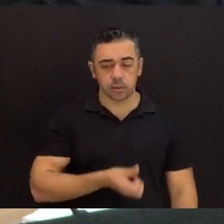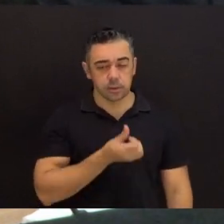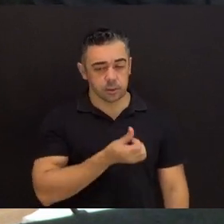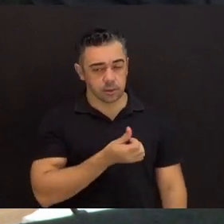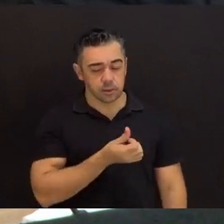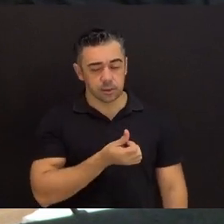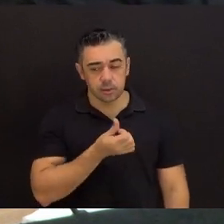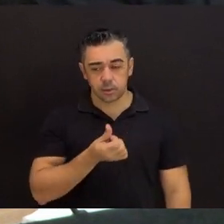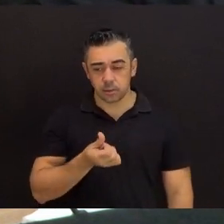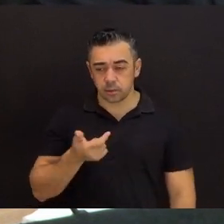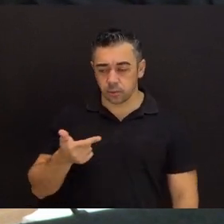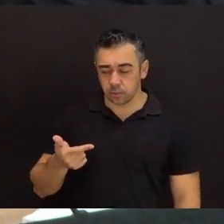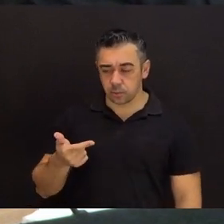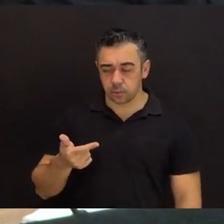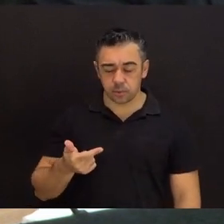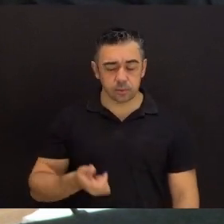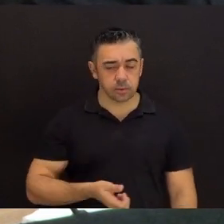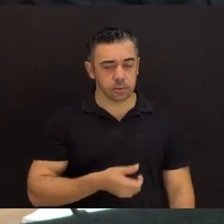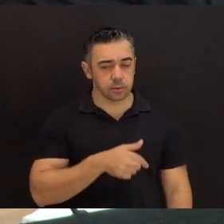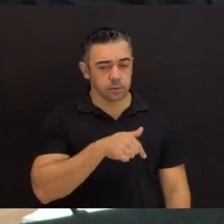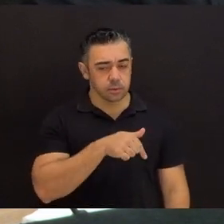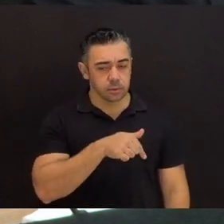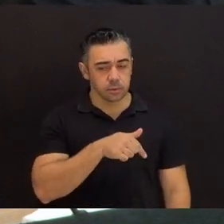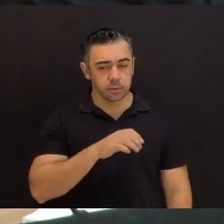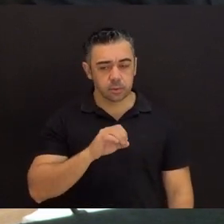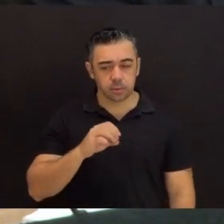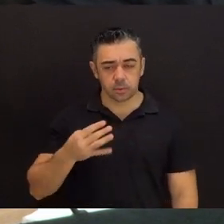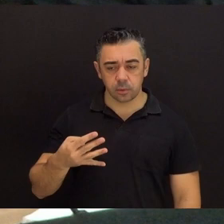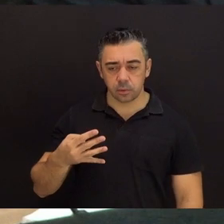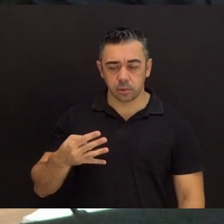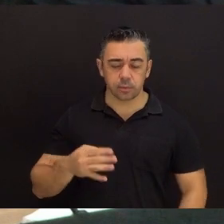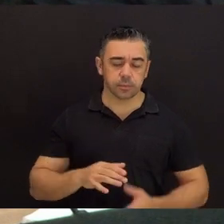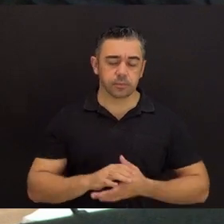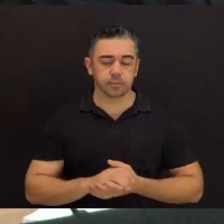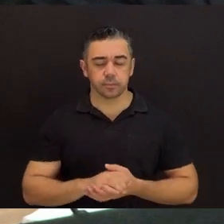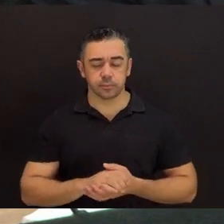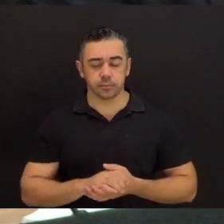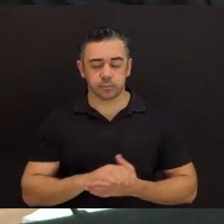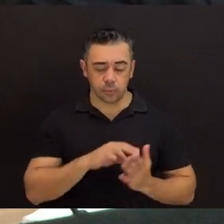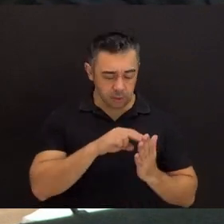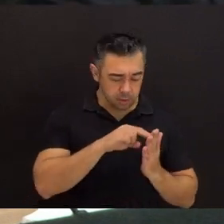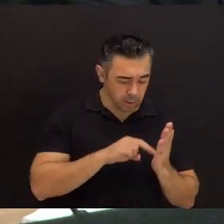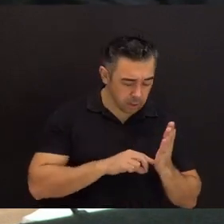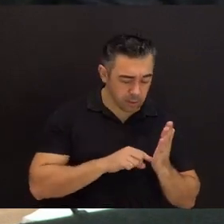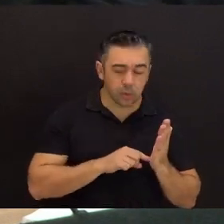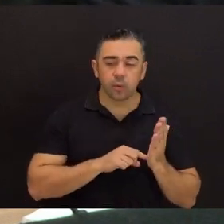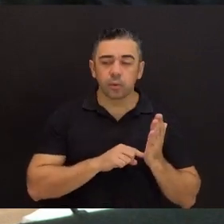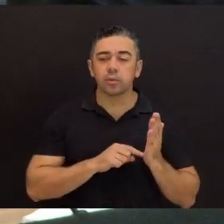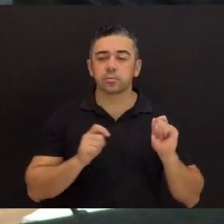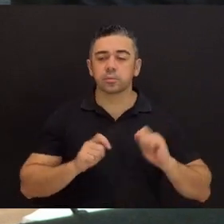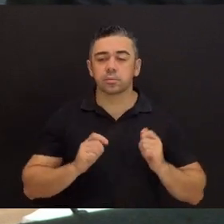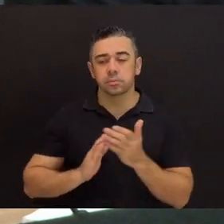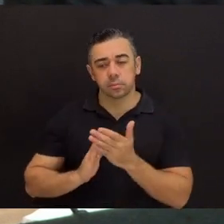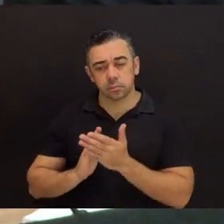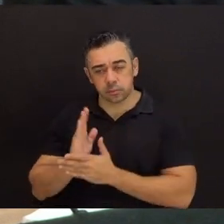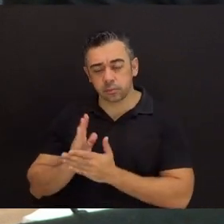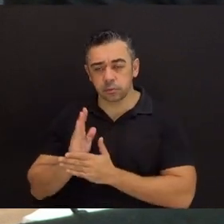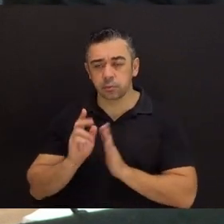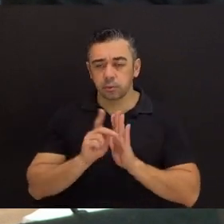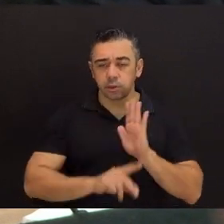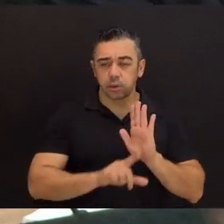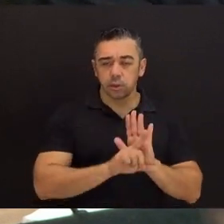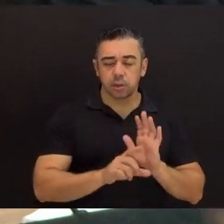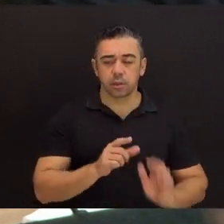6562 E 7004 foi lido parecer favorável ao projeto Lei